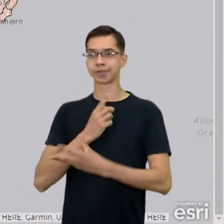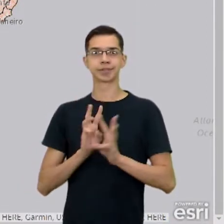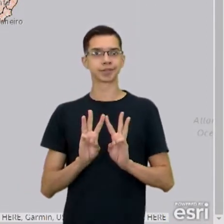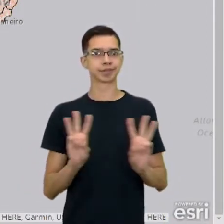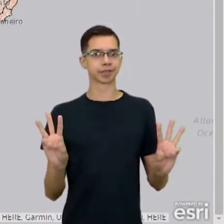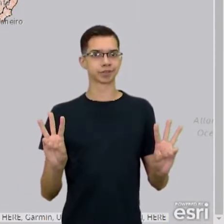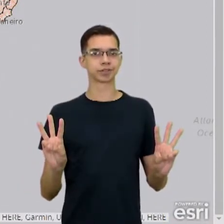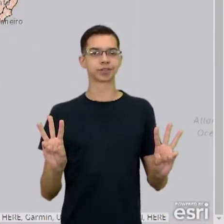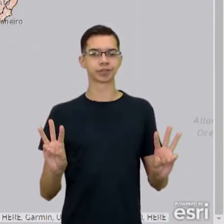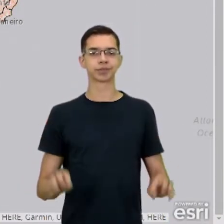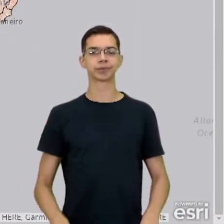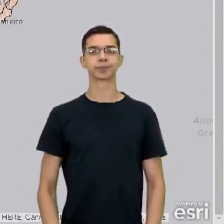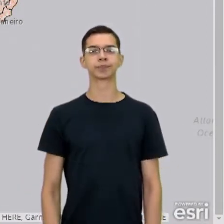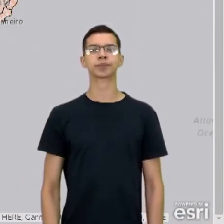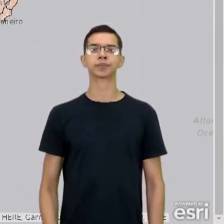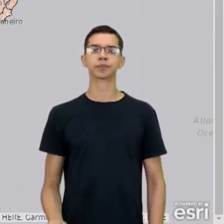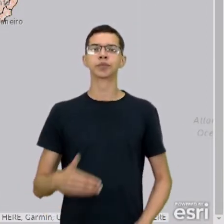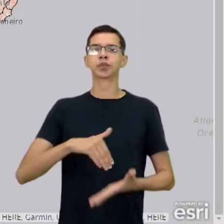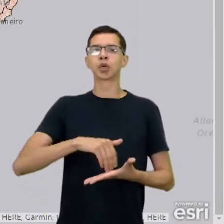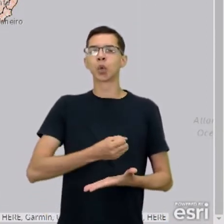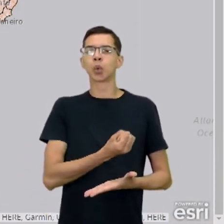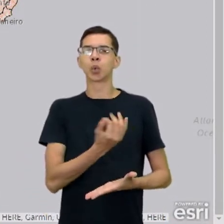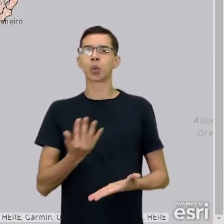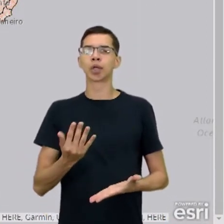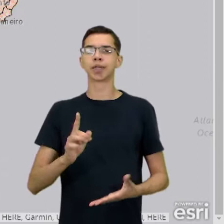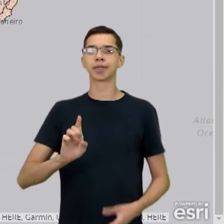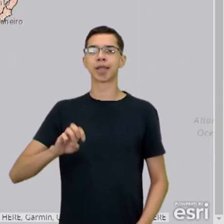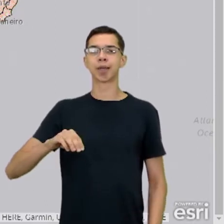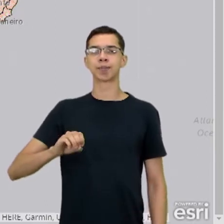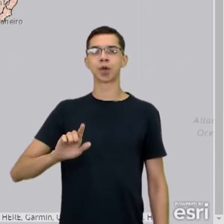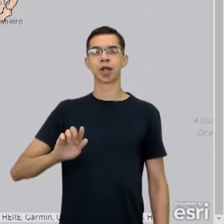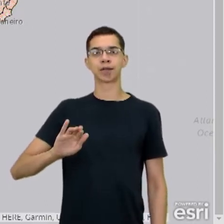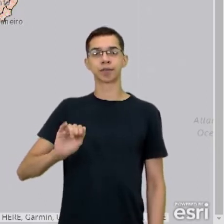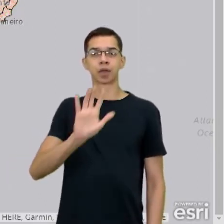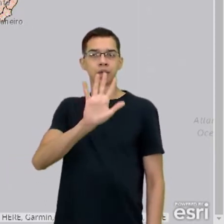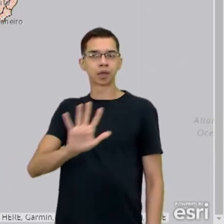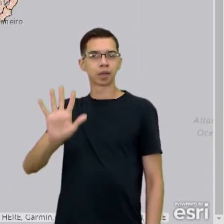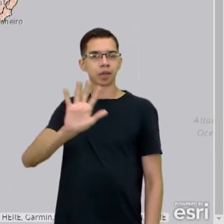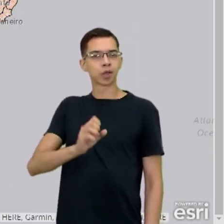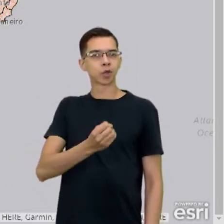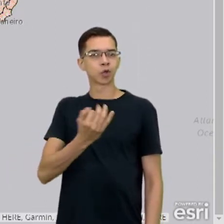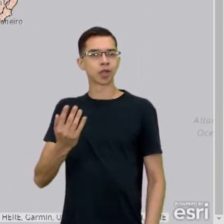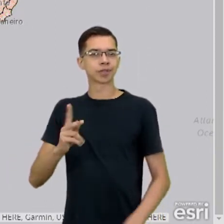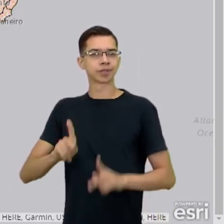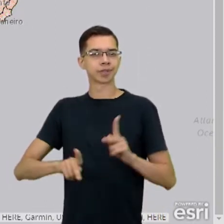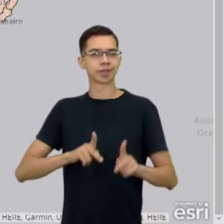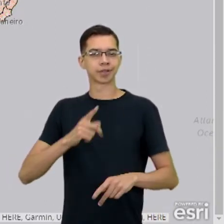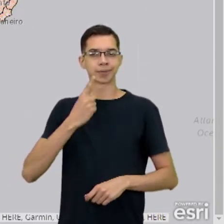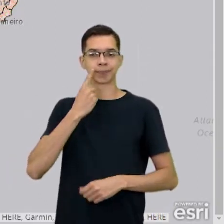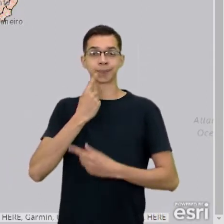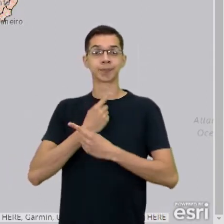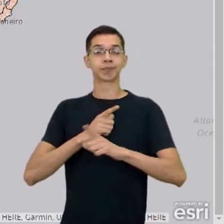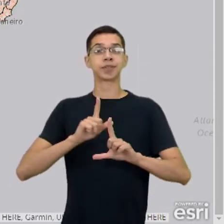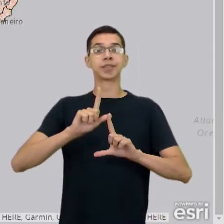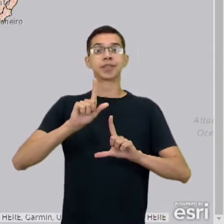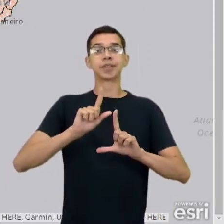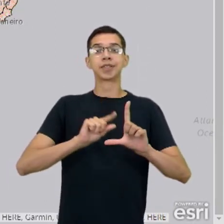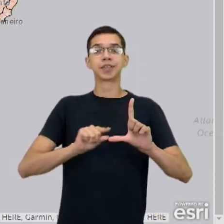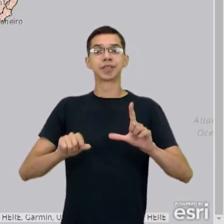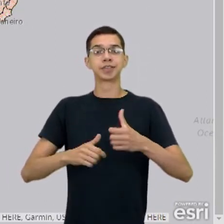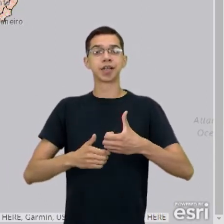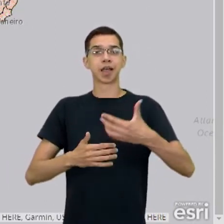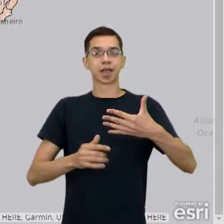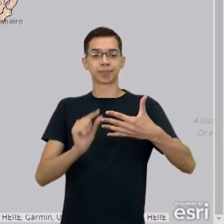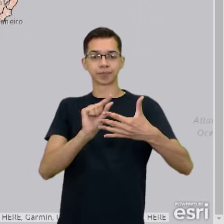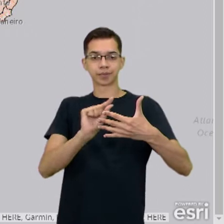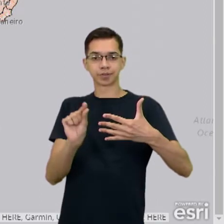densidade demográfica, né? Olha que interessante aqui como está retratando. Aqui nós temos a legenda, né, eu vou abrir aqui, ó, e está falando